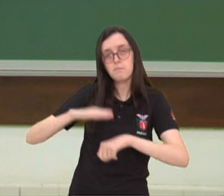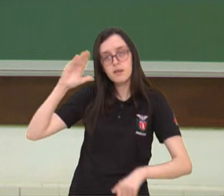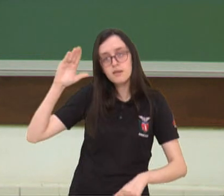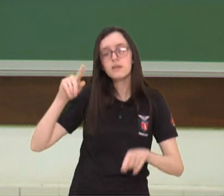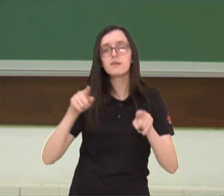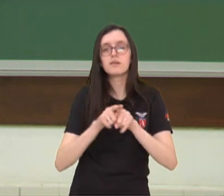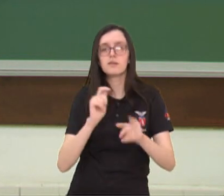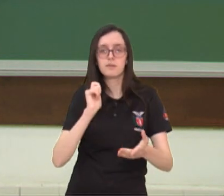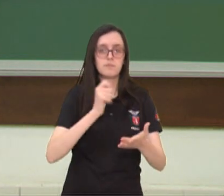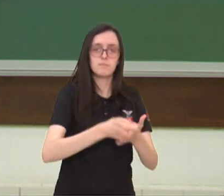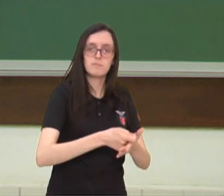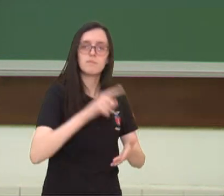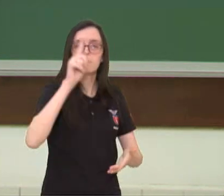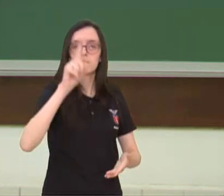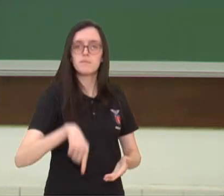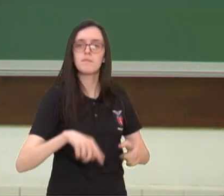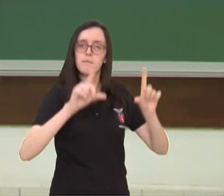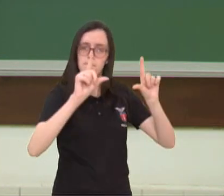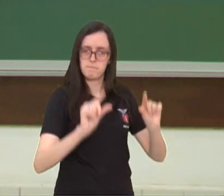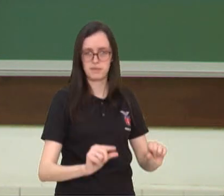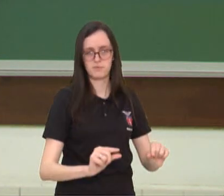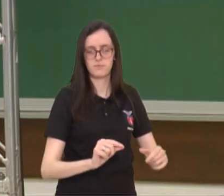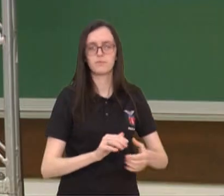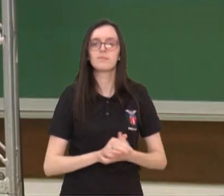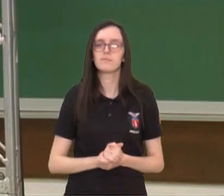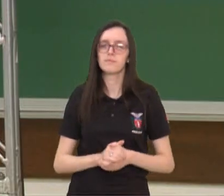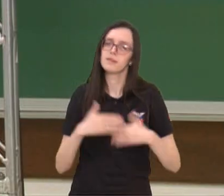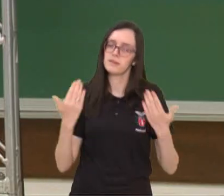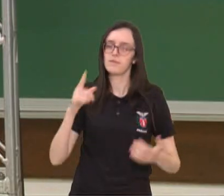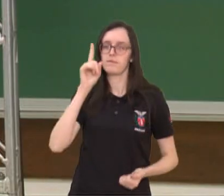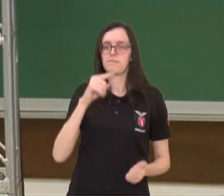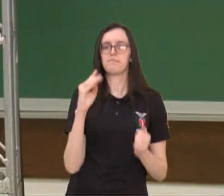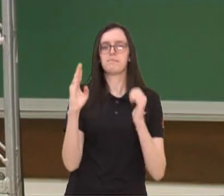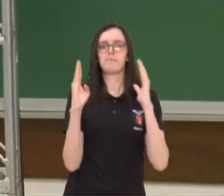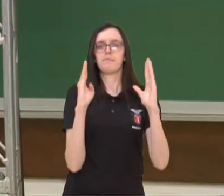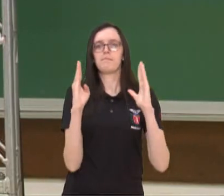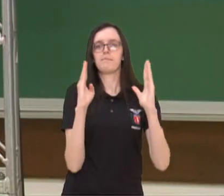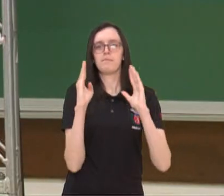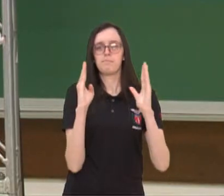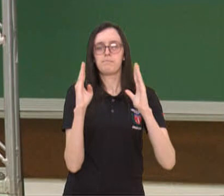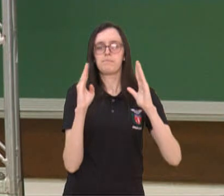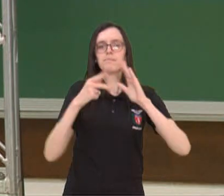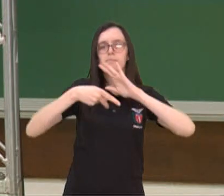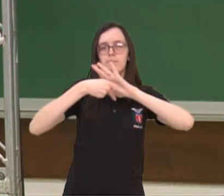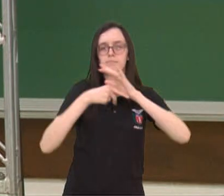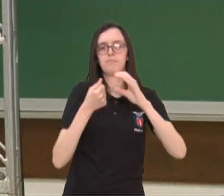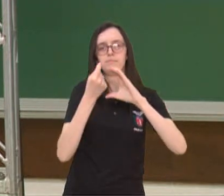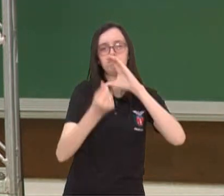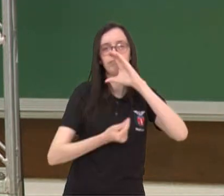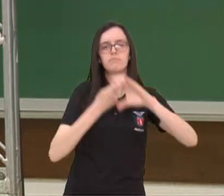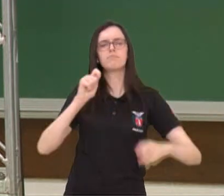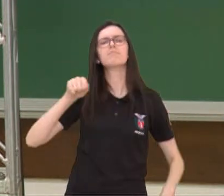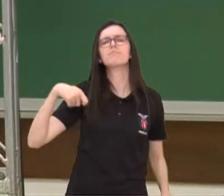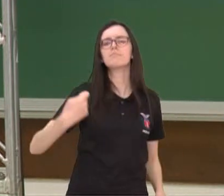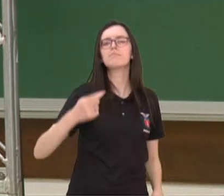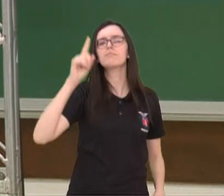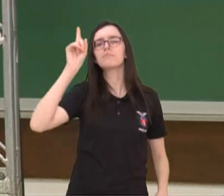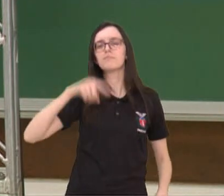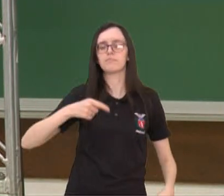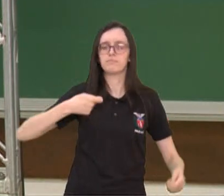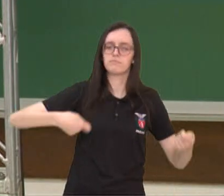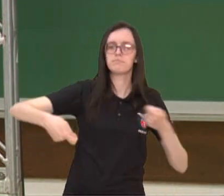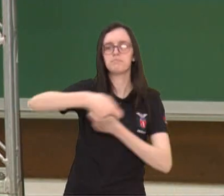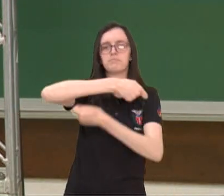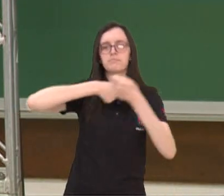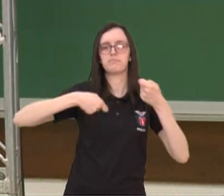e compra-se menos, tá? Então esse é o período do capitalismo também chamado de